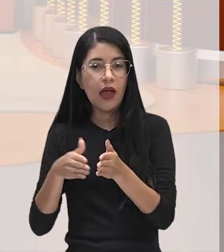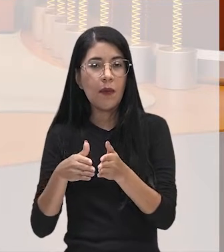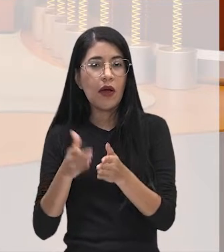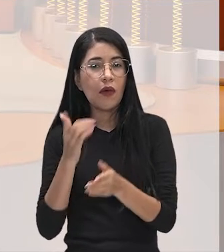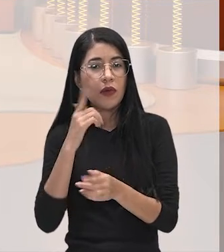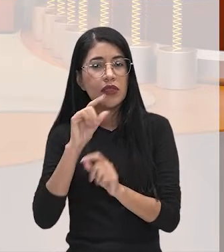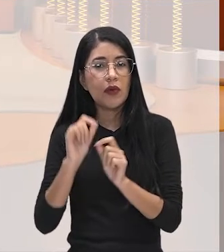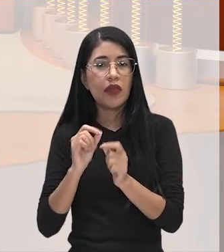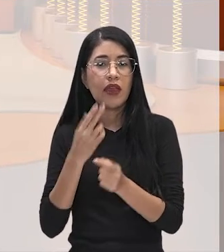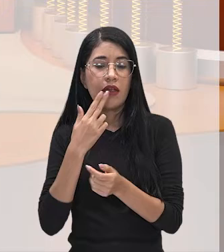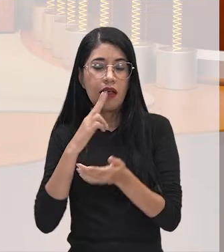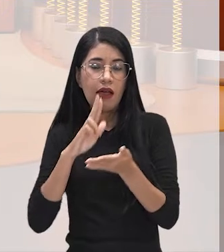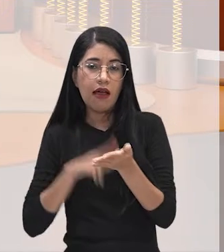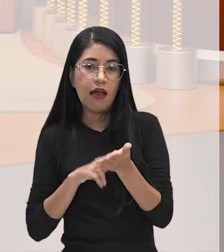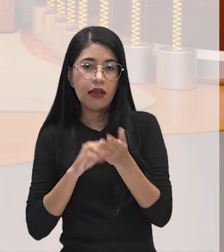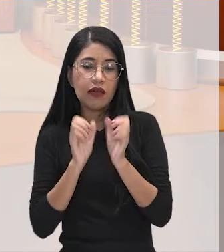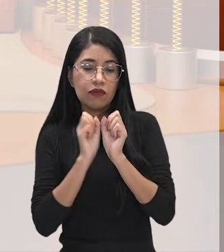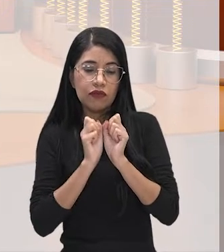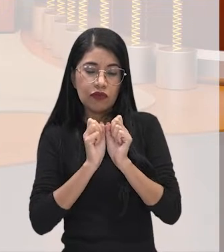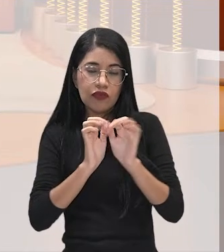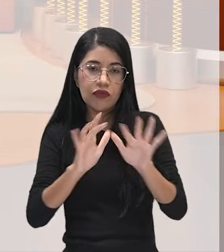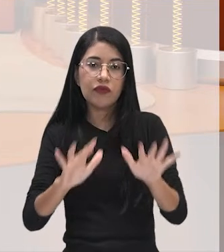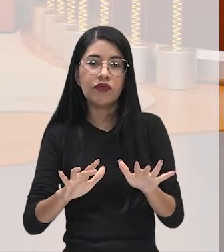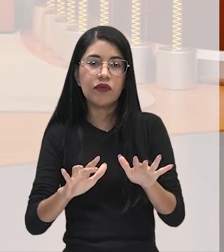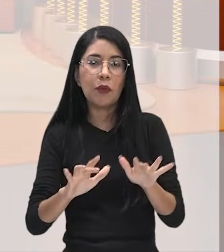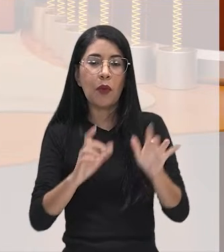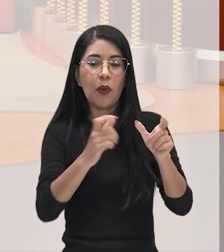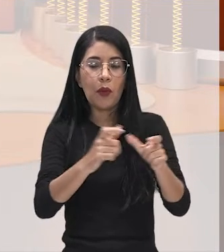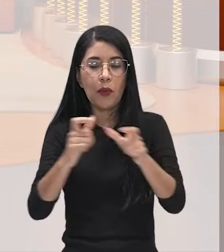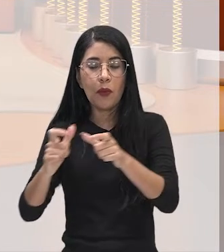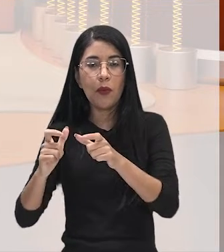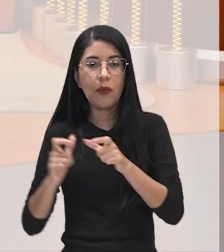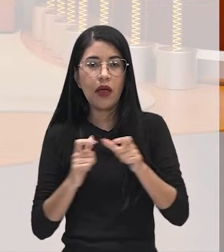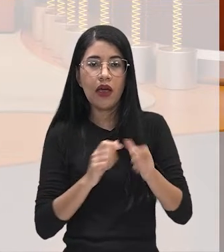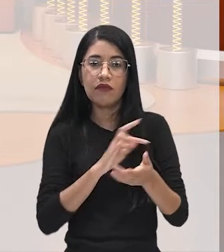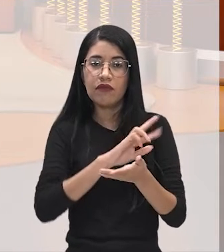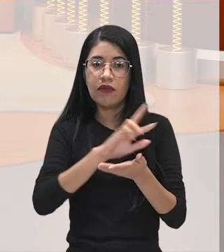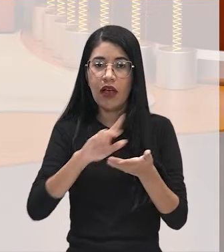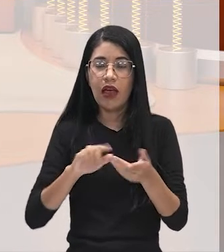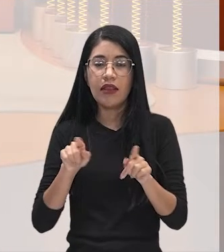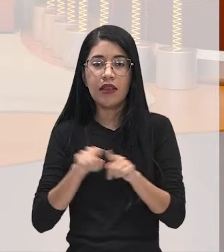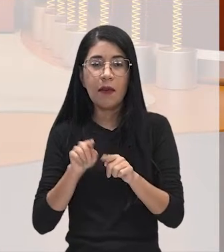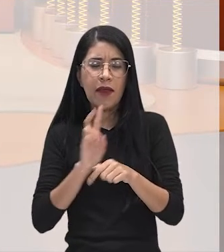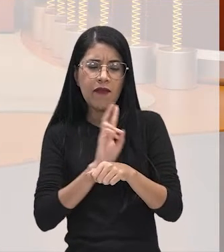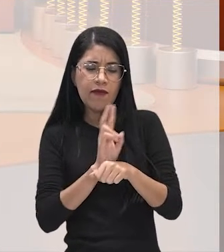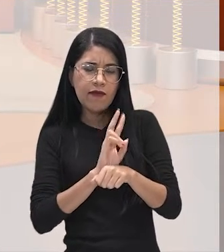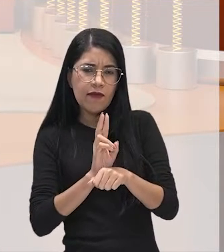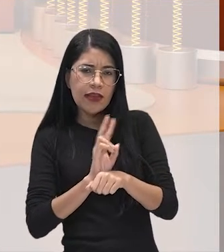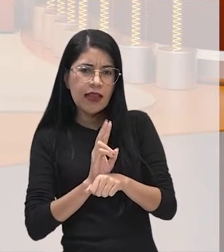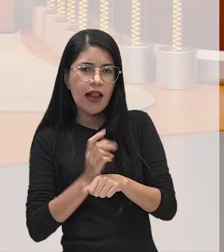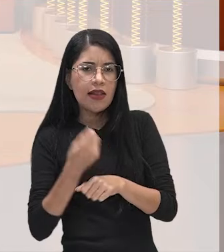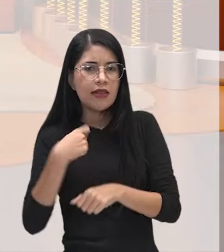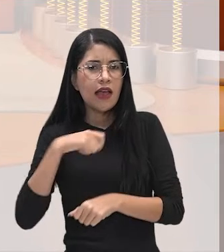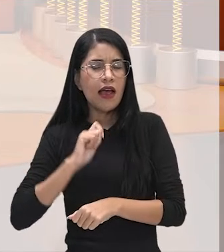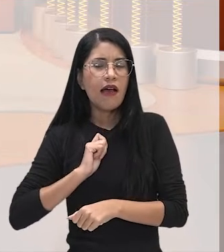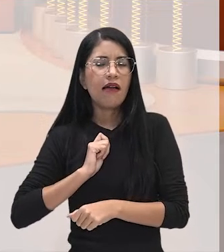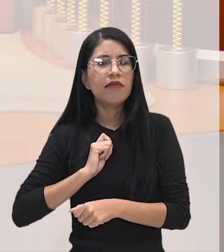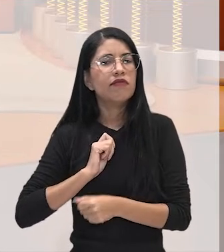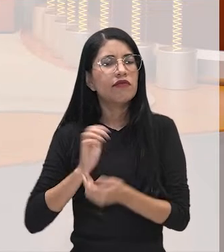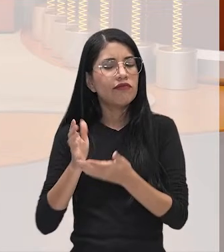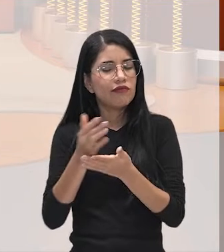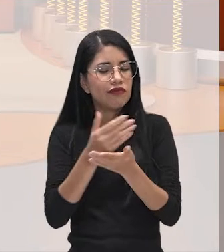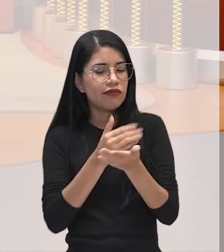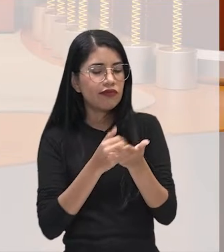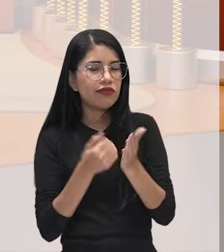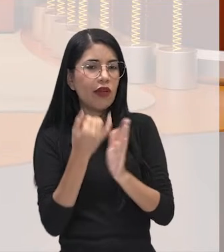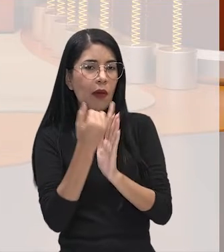correspondências para diversas partes, então, do território persa. Para fiscalizar a arrecadação de impostos de cada satrapia, havia um grupo